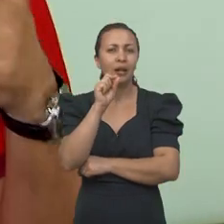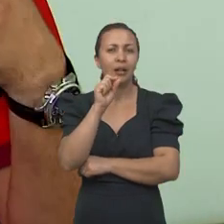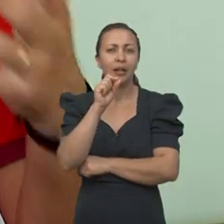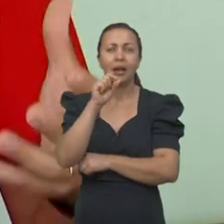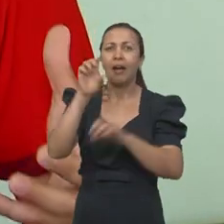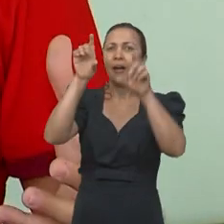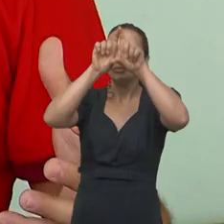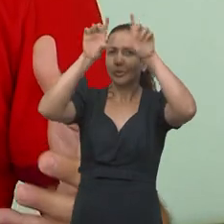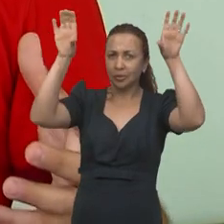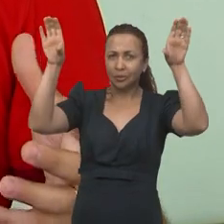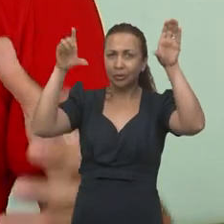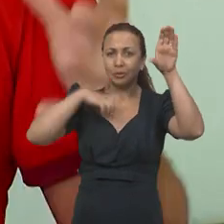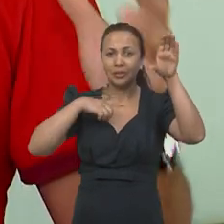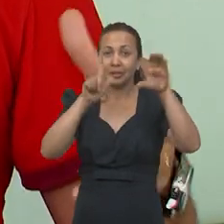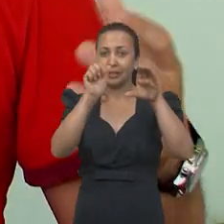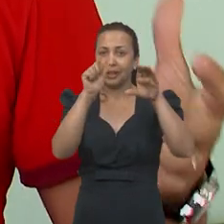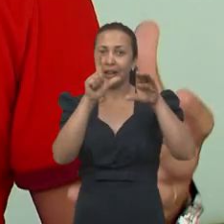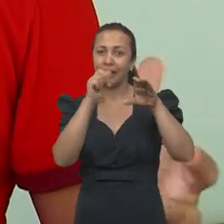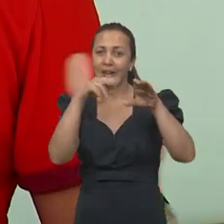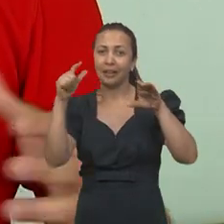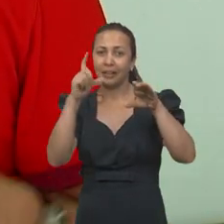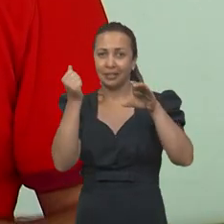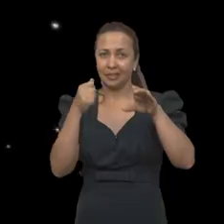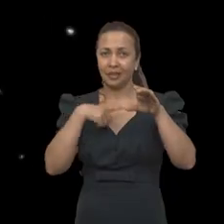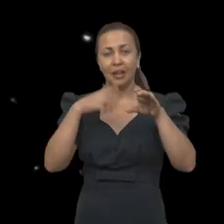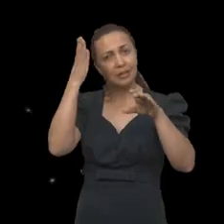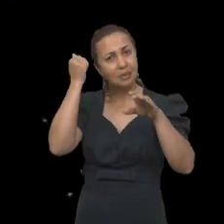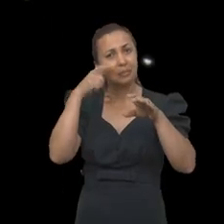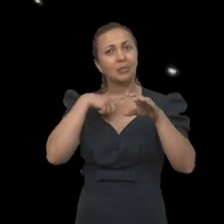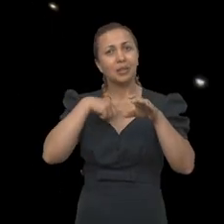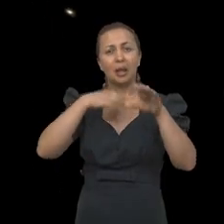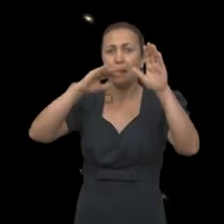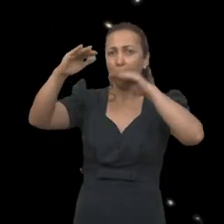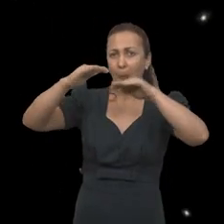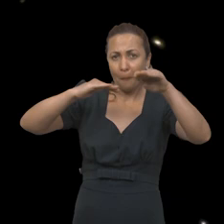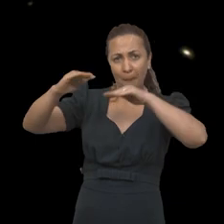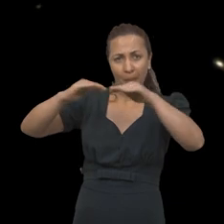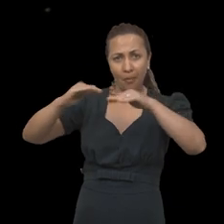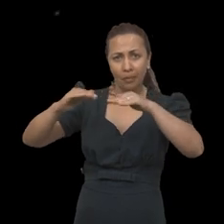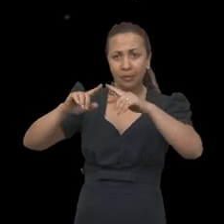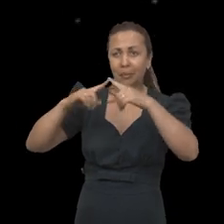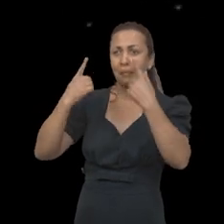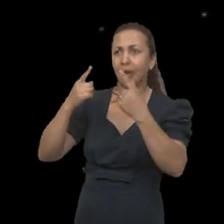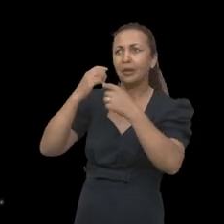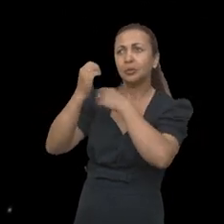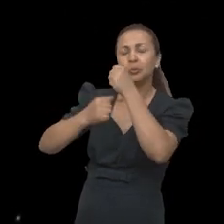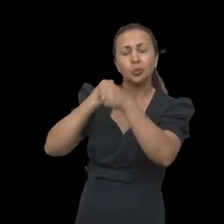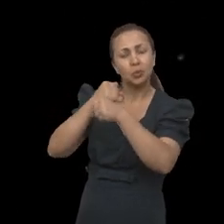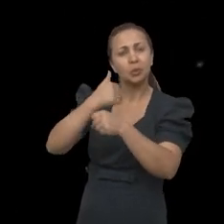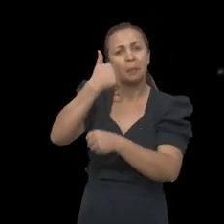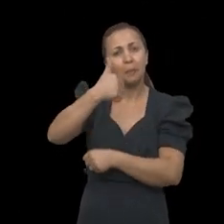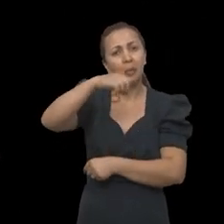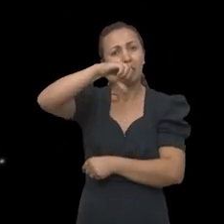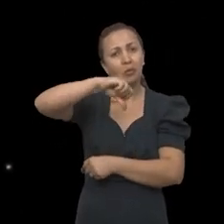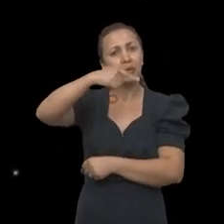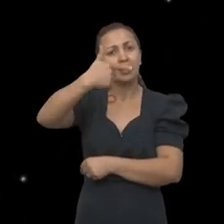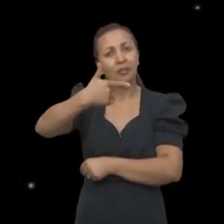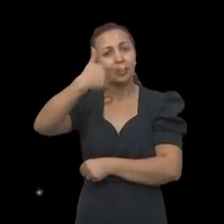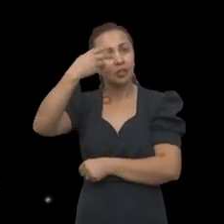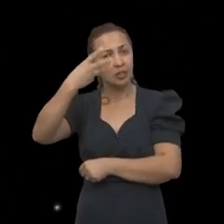o que que nós já sabemos sabiam sobre ela sabemos que elas estavam em movimento Mas no ano